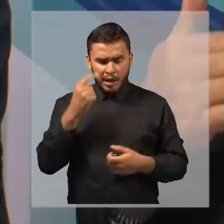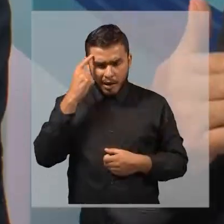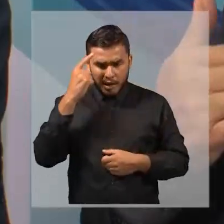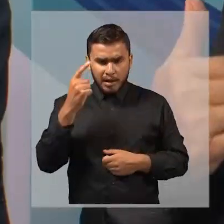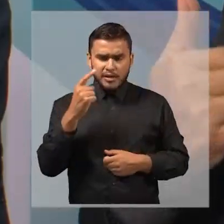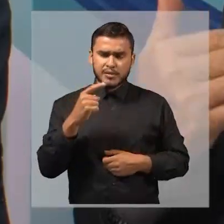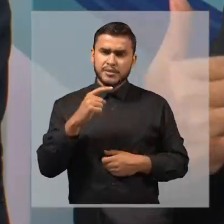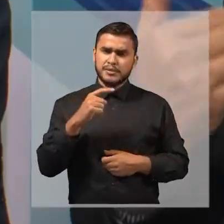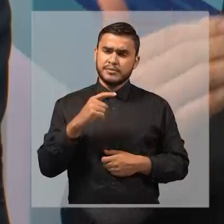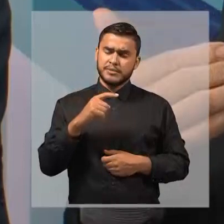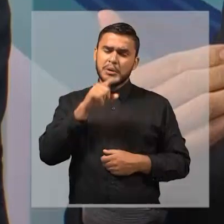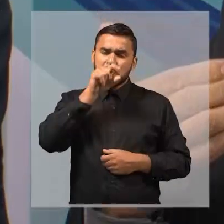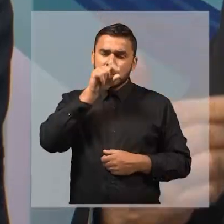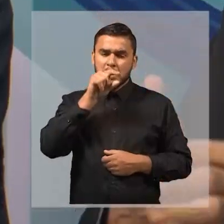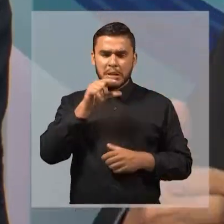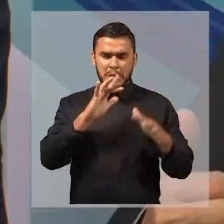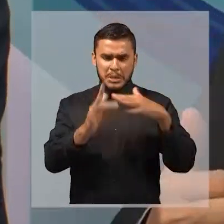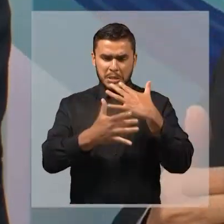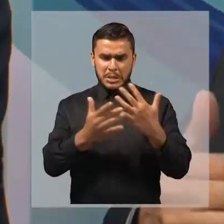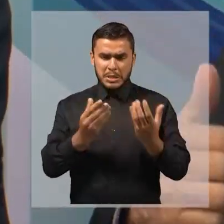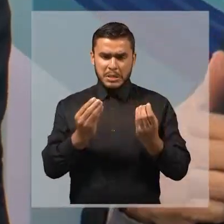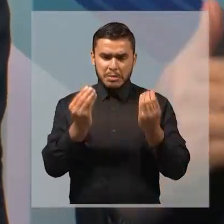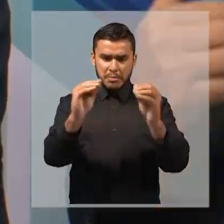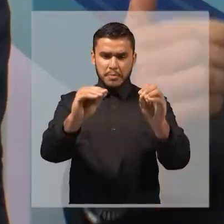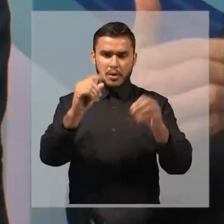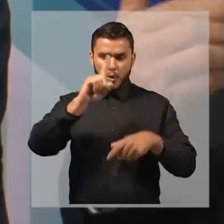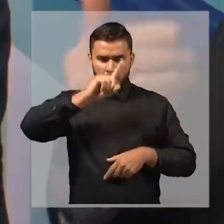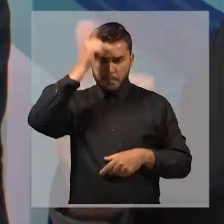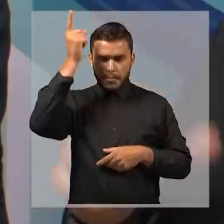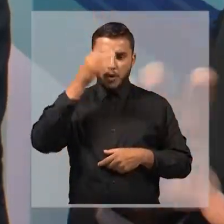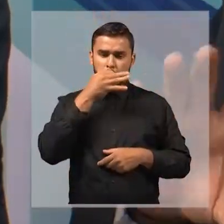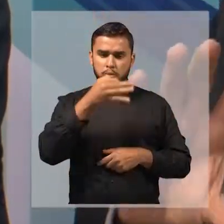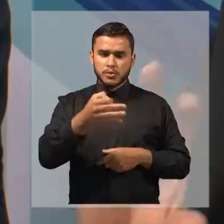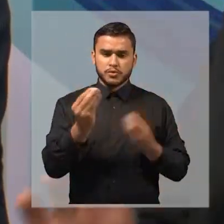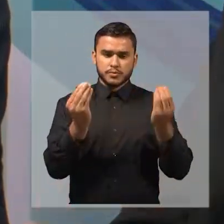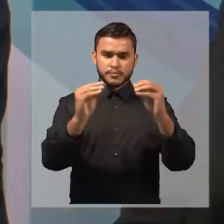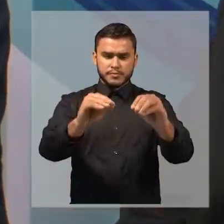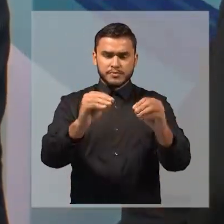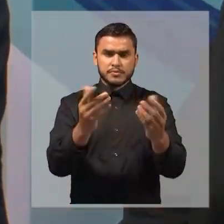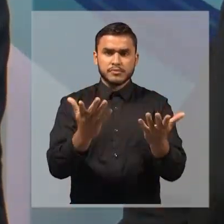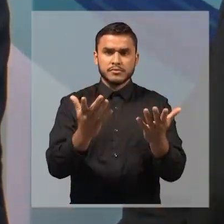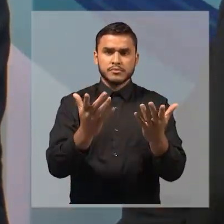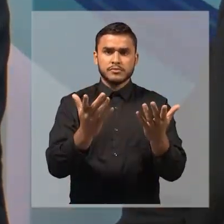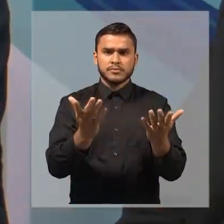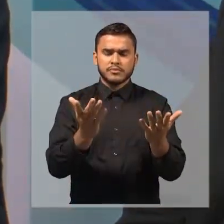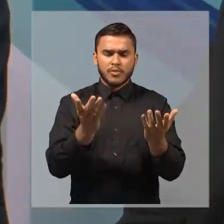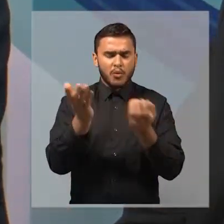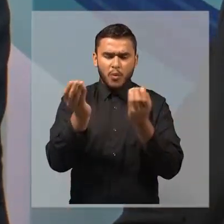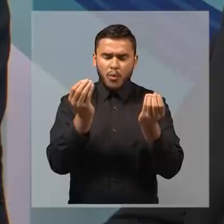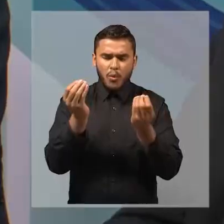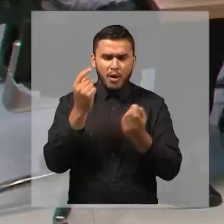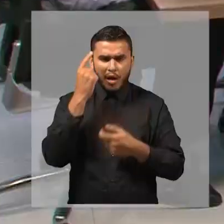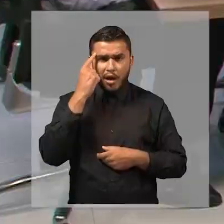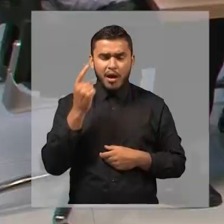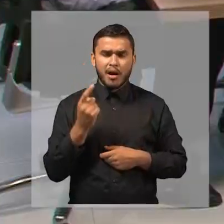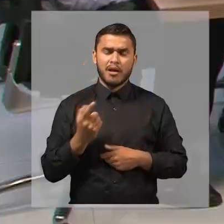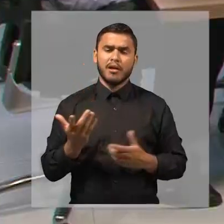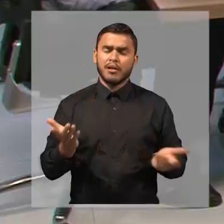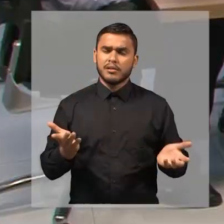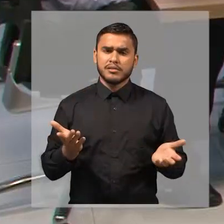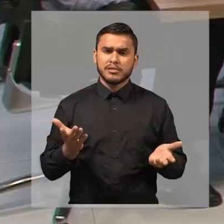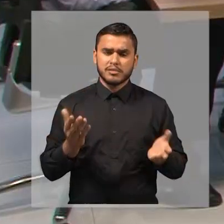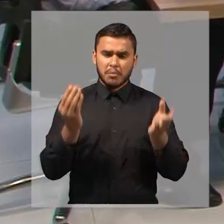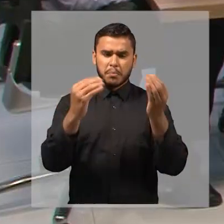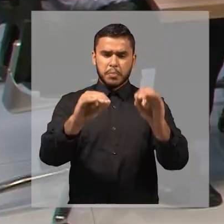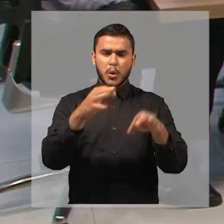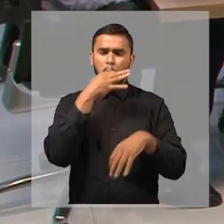ele quer, às vezes, traduzir a ideia que ele tem num Twitter. Que é limitado de caracteres, que é limitado